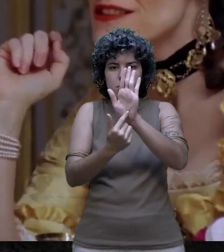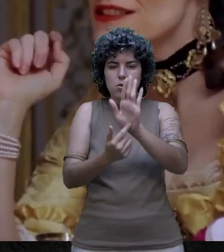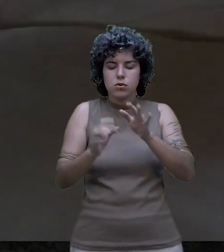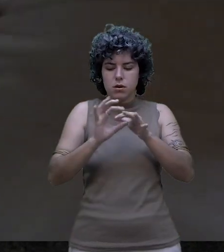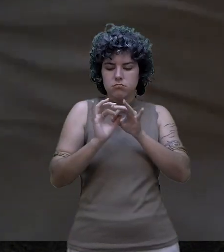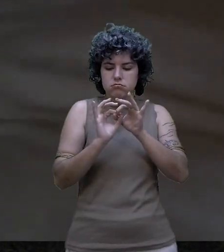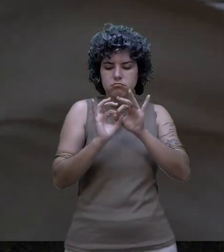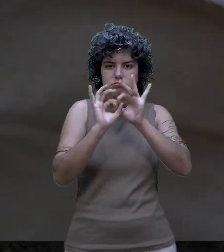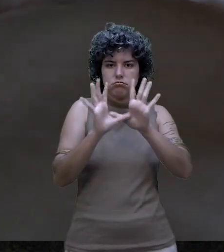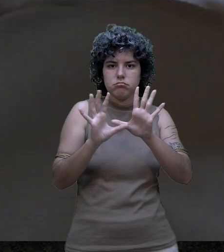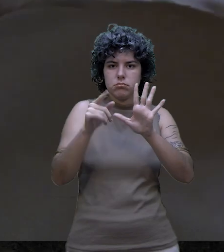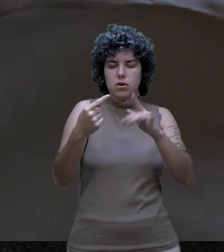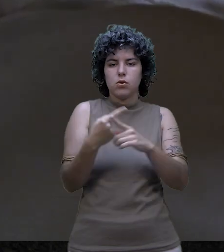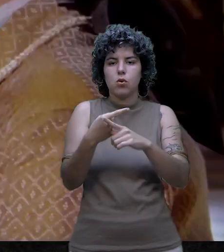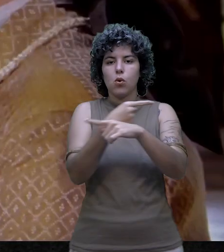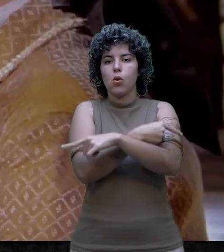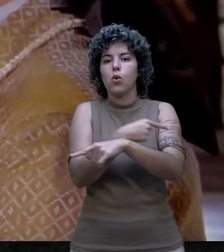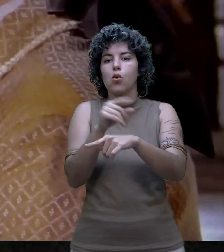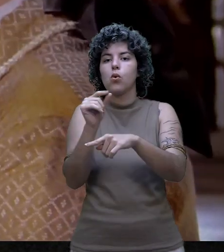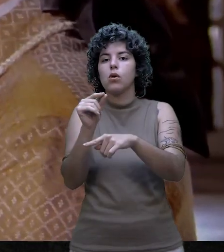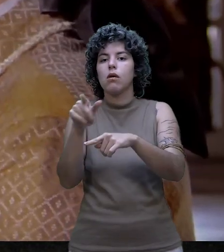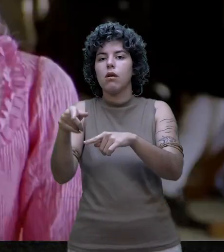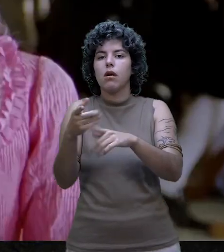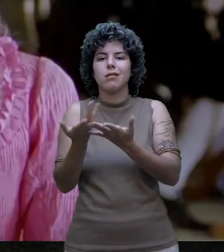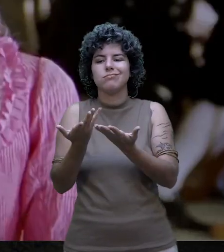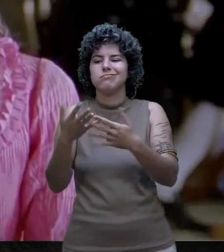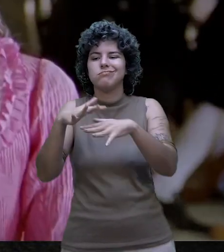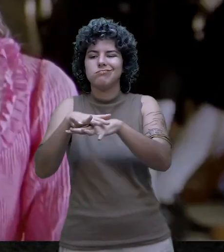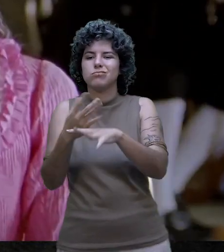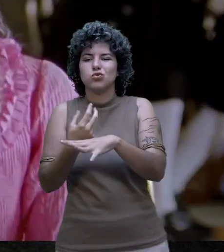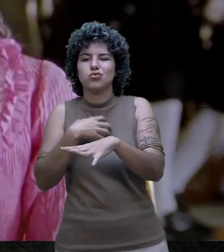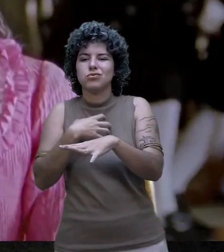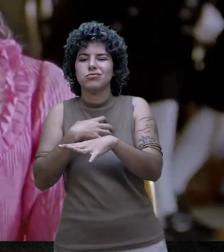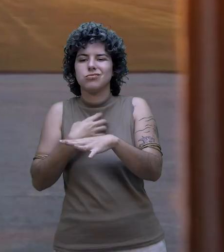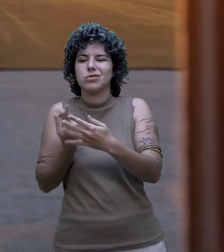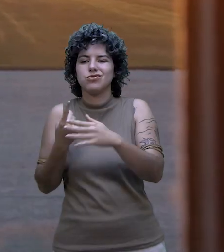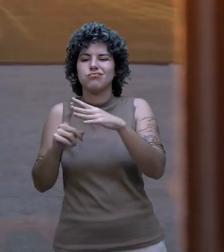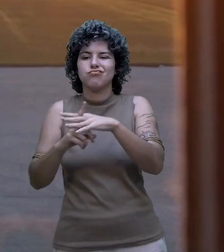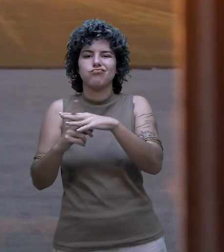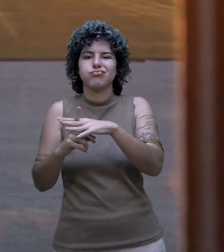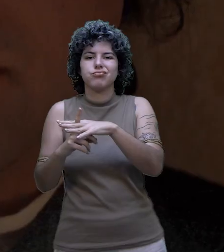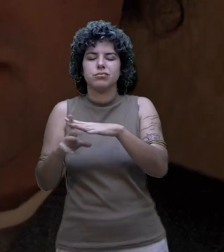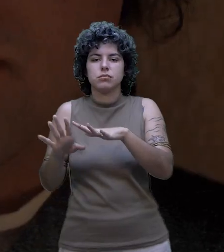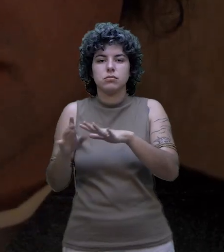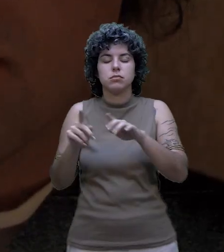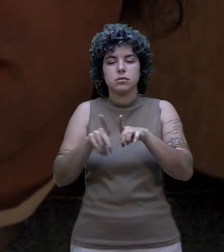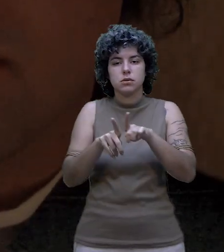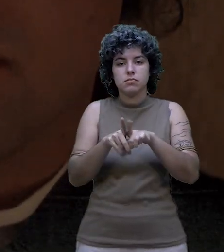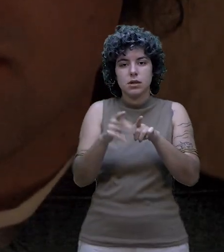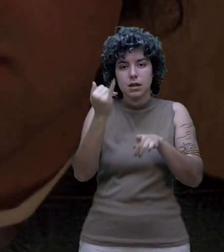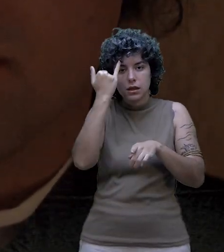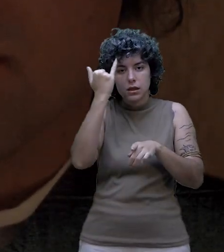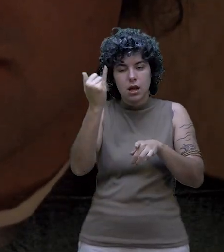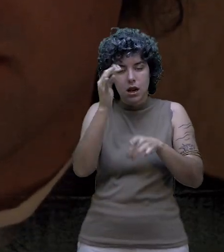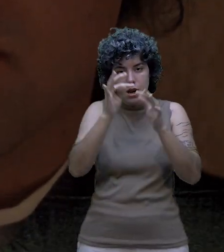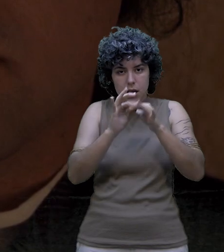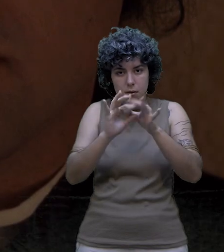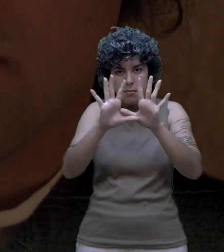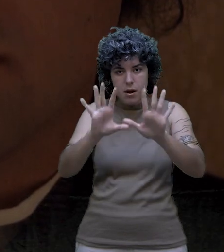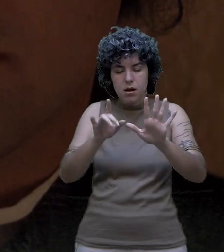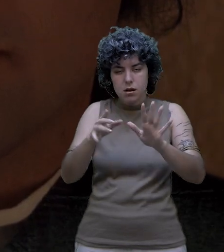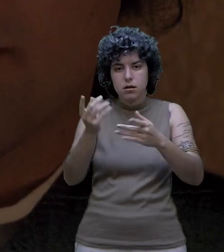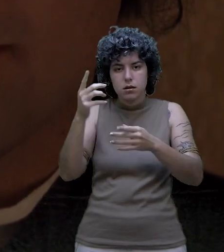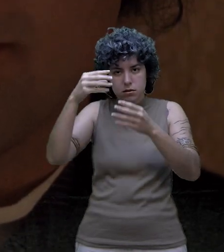liberdade versus um não pertencimento à realidade que foi imposta à jovem. No fim do filme, mesmo com o trágico destino que